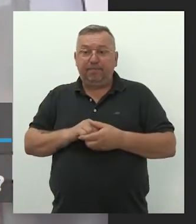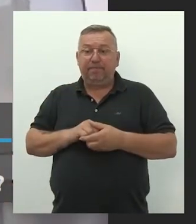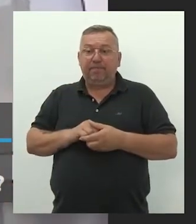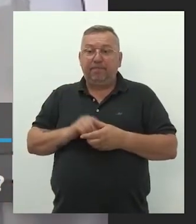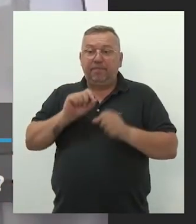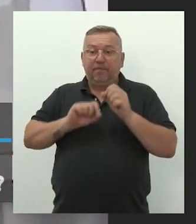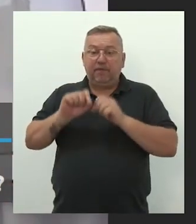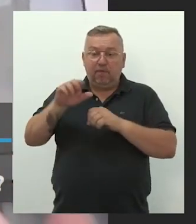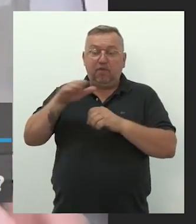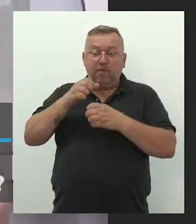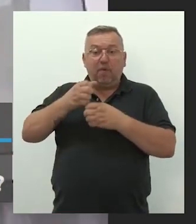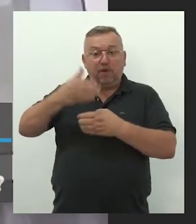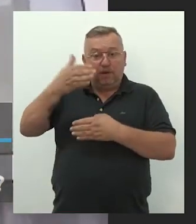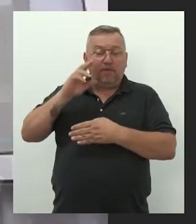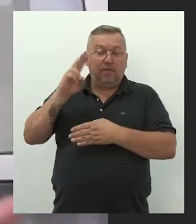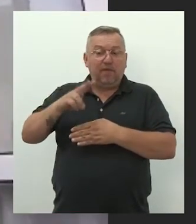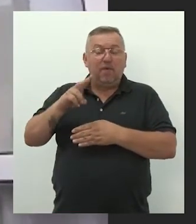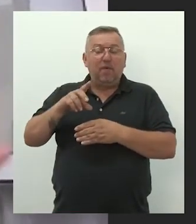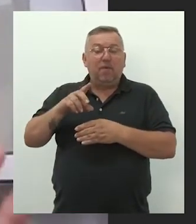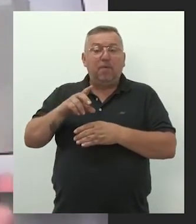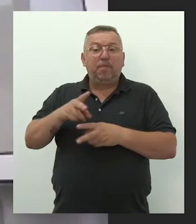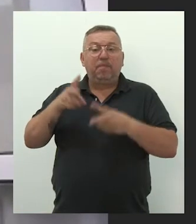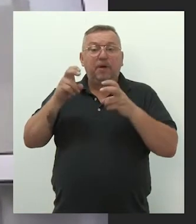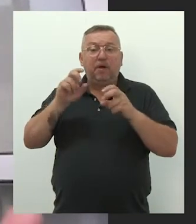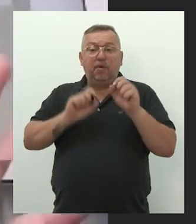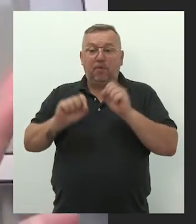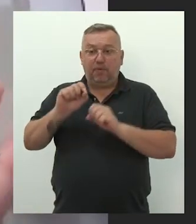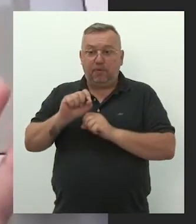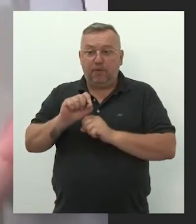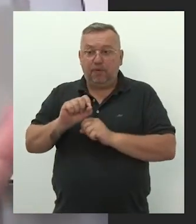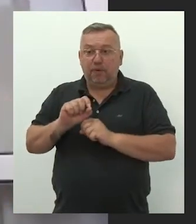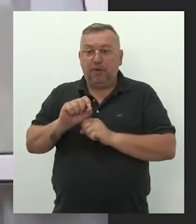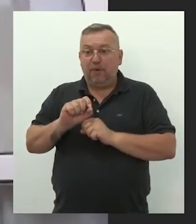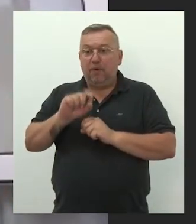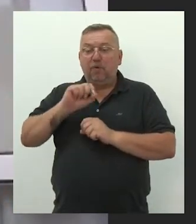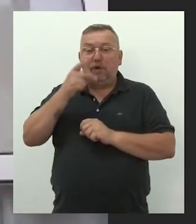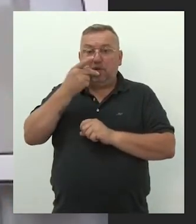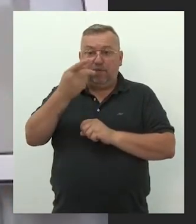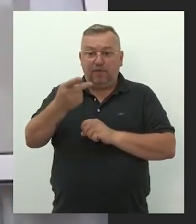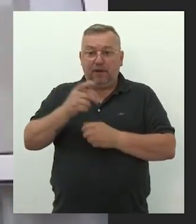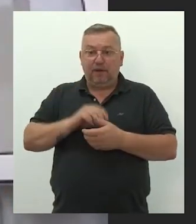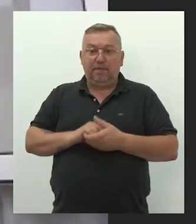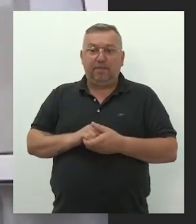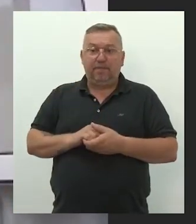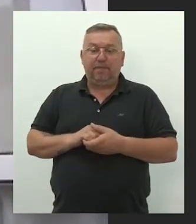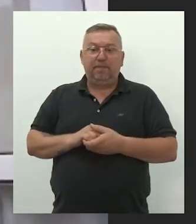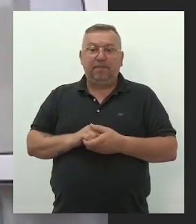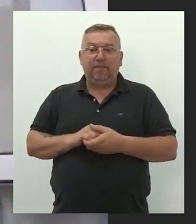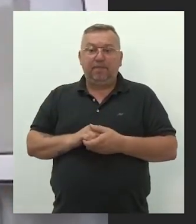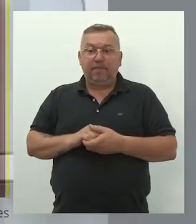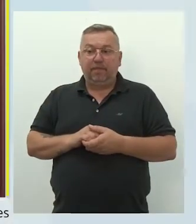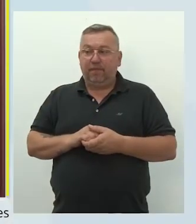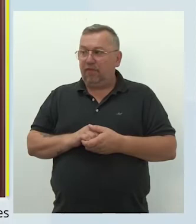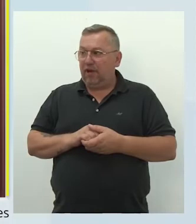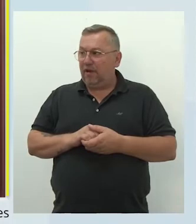eu vou chamar um slide agora que vocês vão perceber exatamente do que eu tô querendo